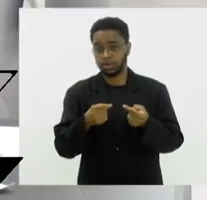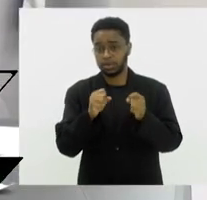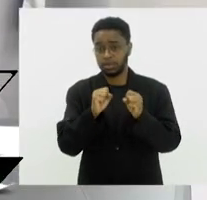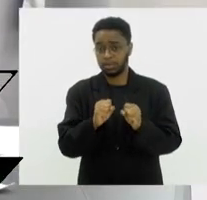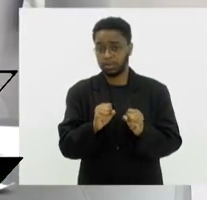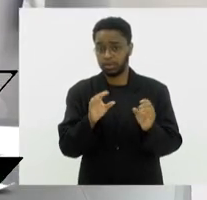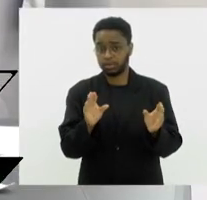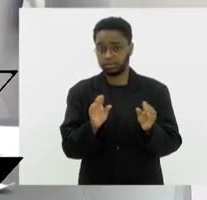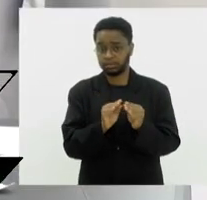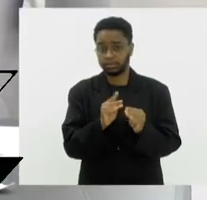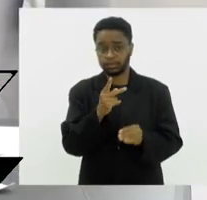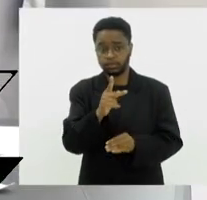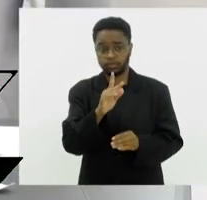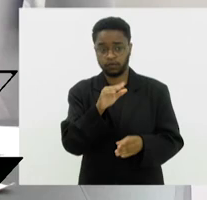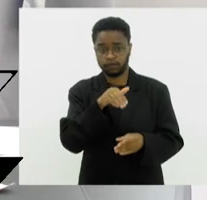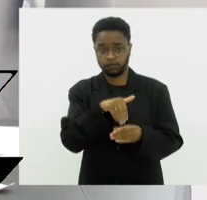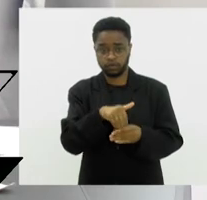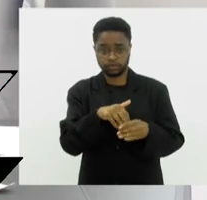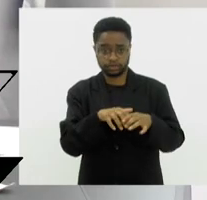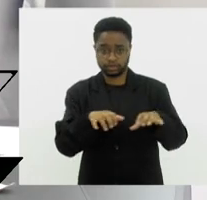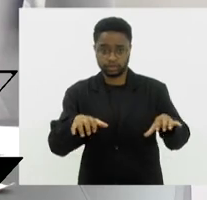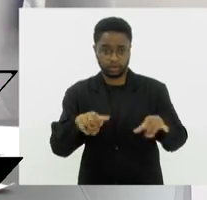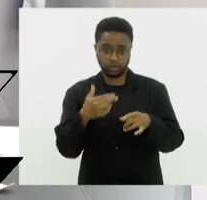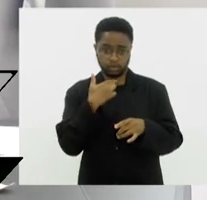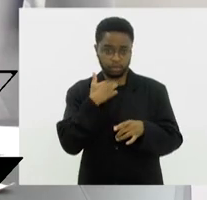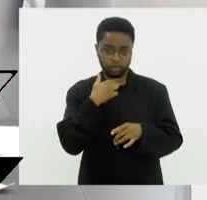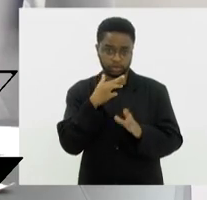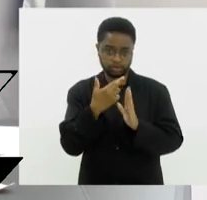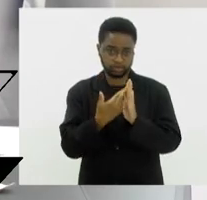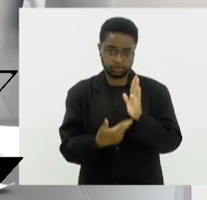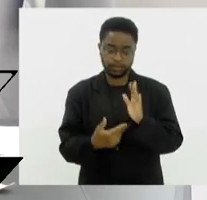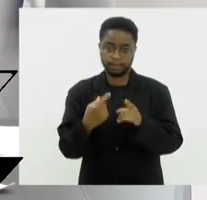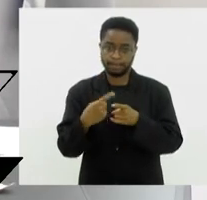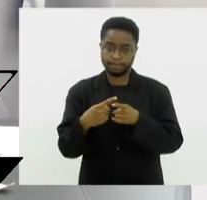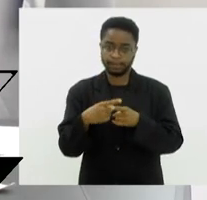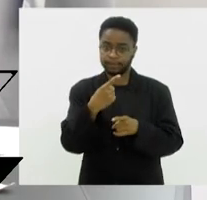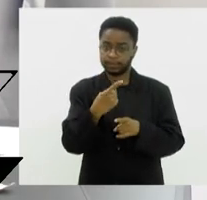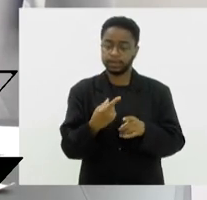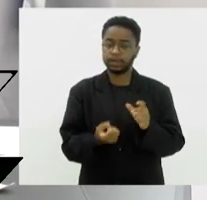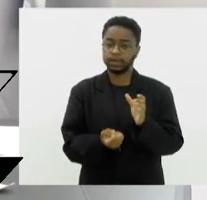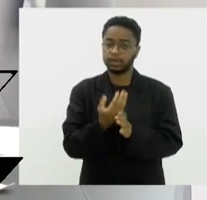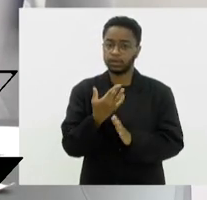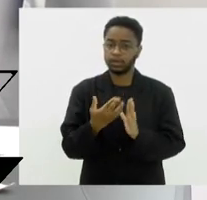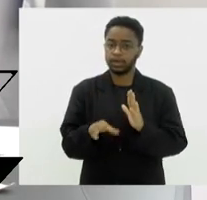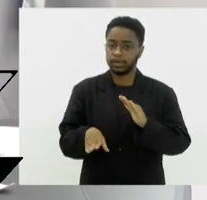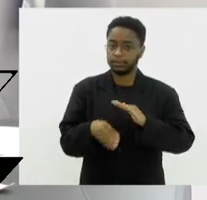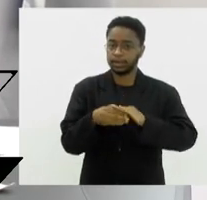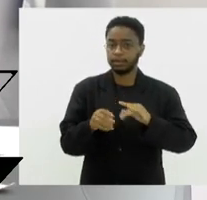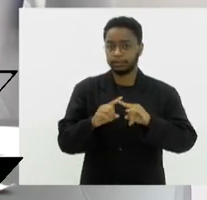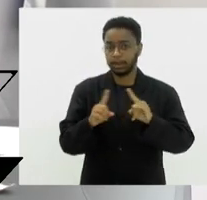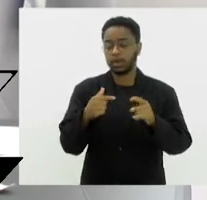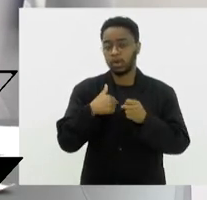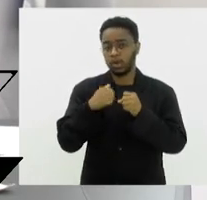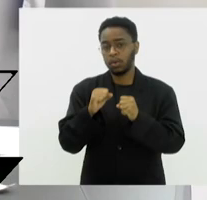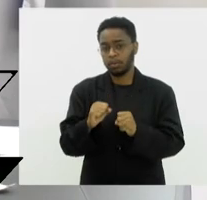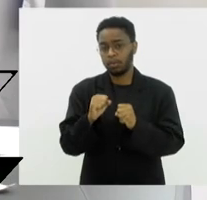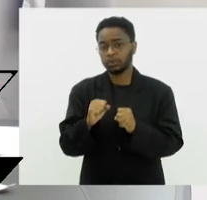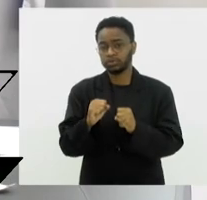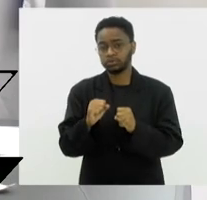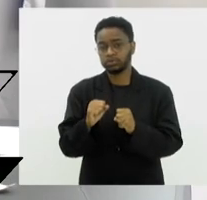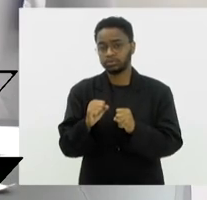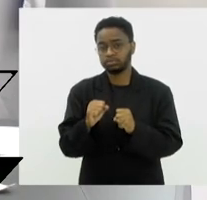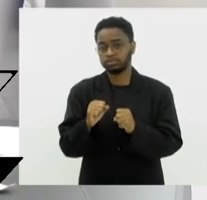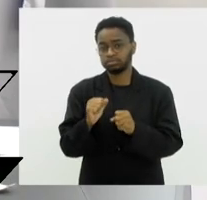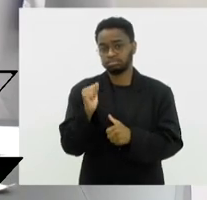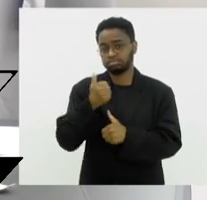resumir aí o seu voto em separado, Vossa Excelência não pode ser o relator, porque é autor de emendas, mas eu assumo a relatoria e absorvo o parecer de Vossa Excelência.